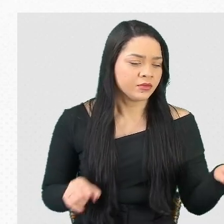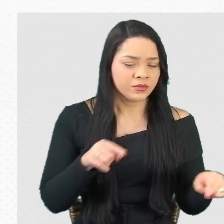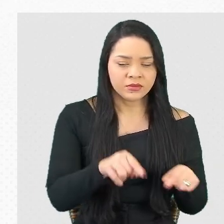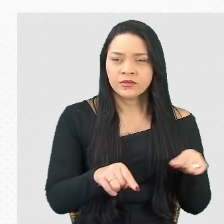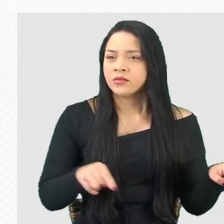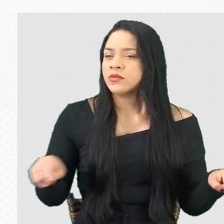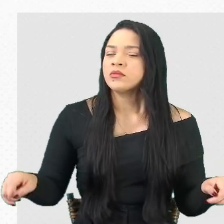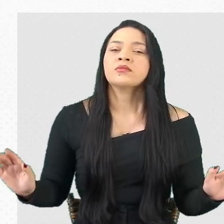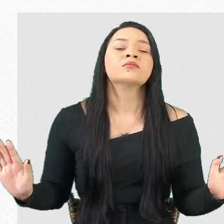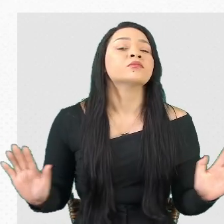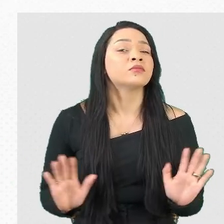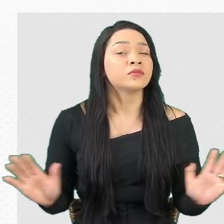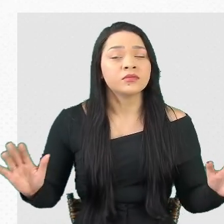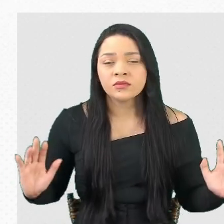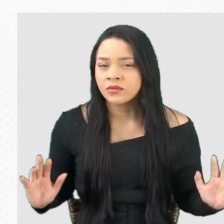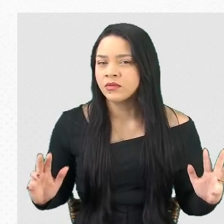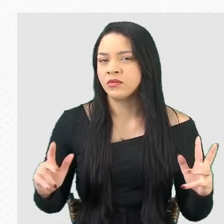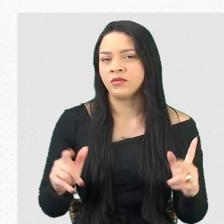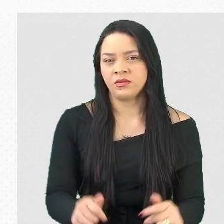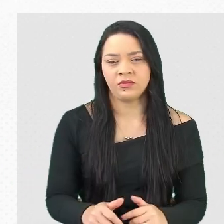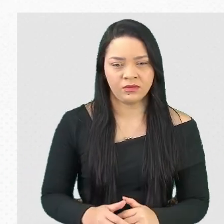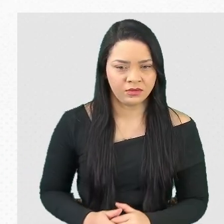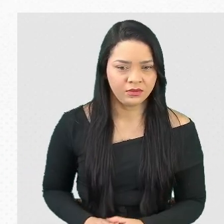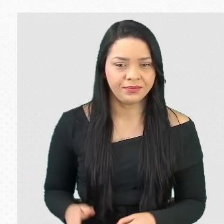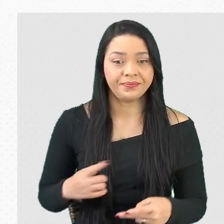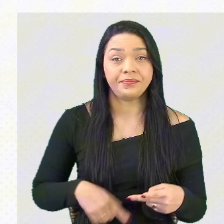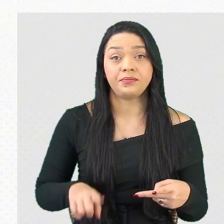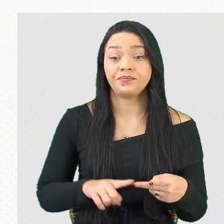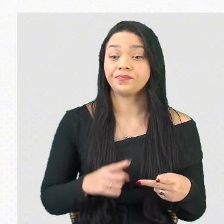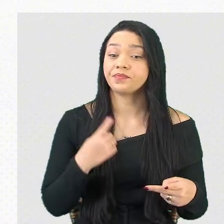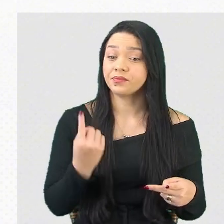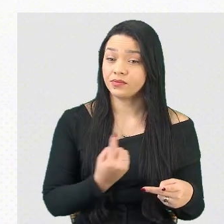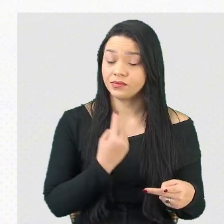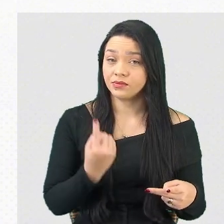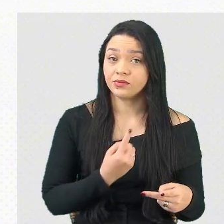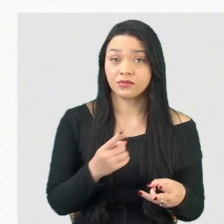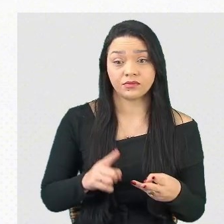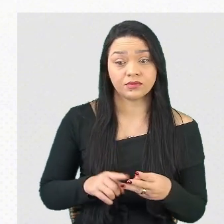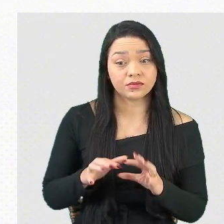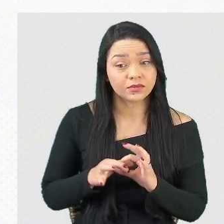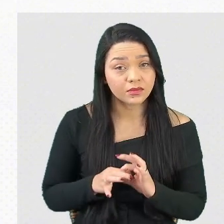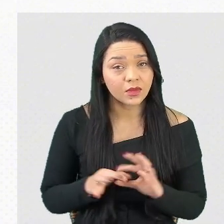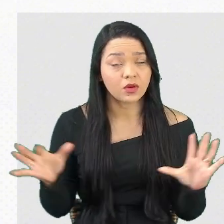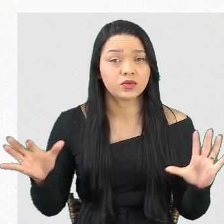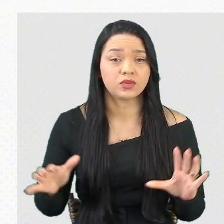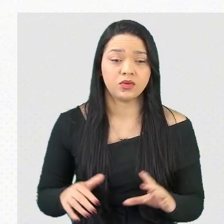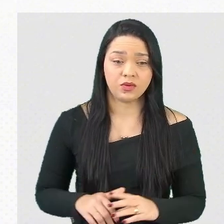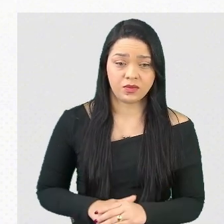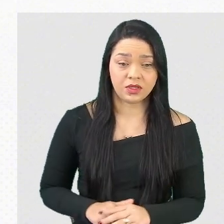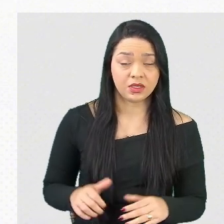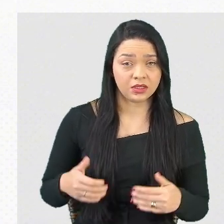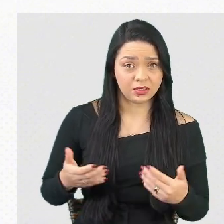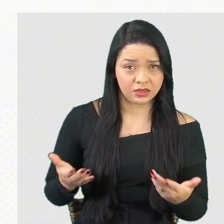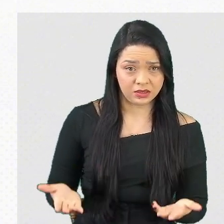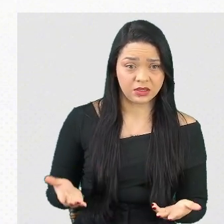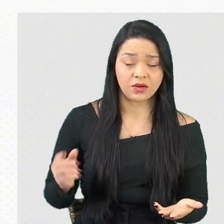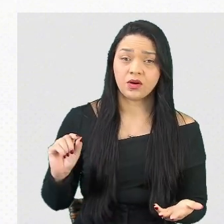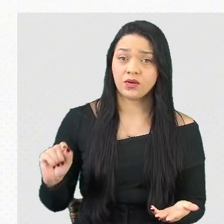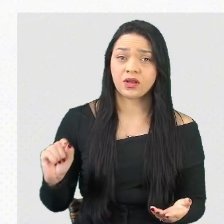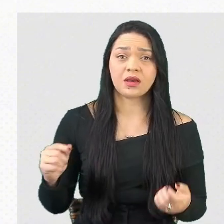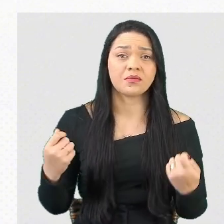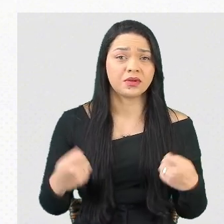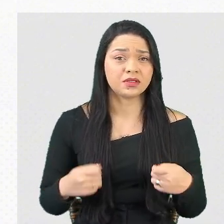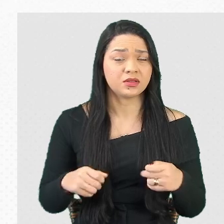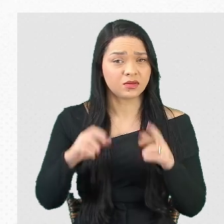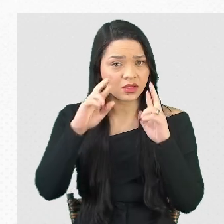mas servia para todos. A individualidade e a autonomia. Então, para eles, era preciso respeitar